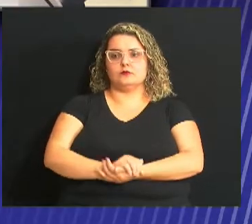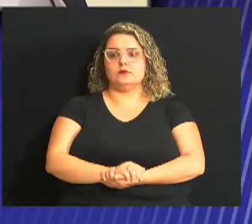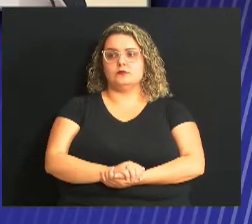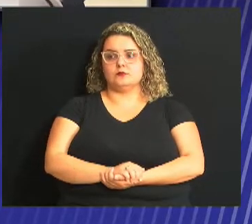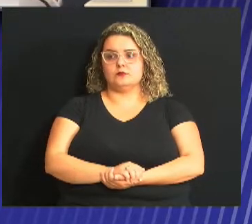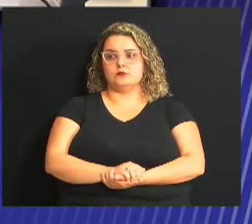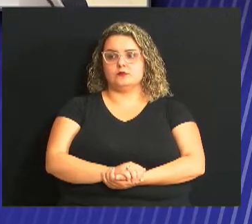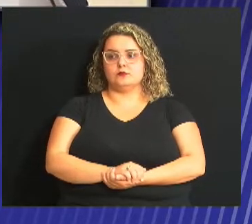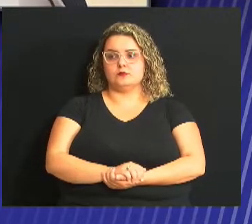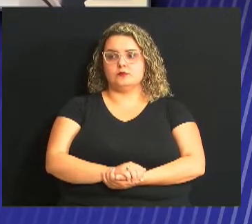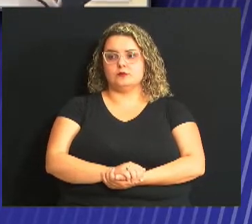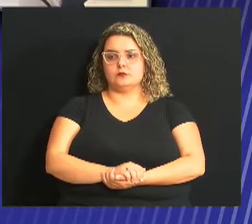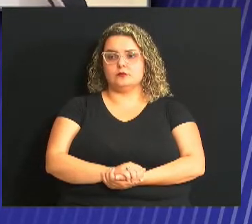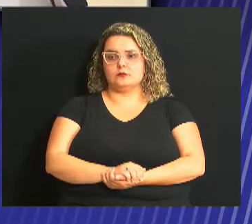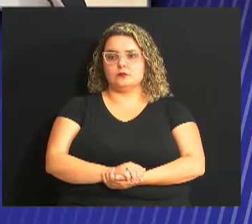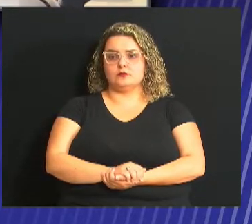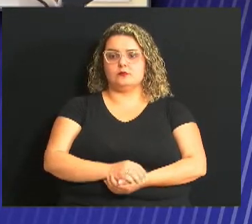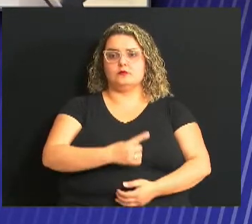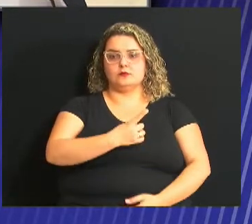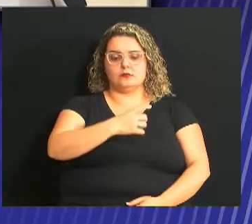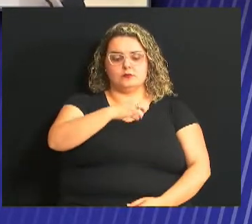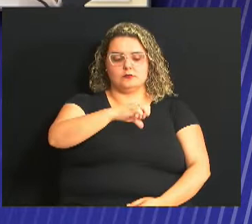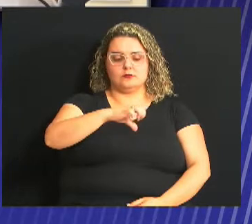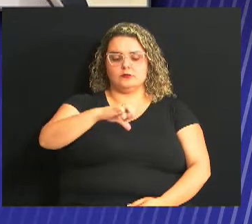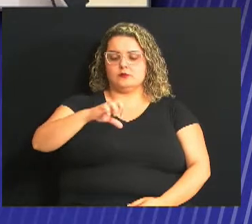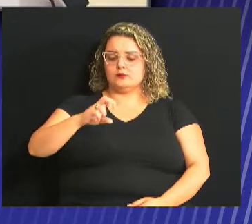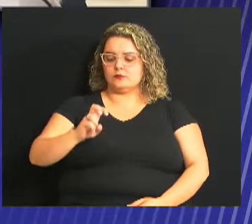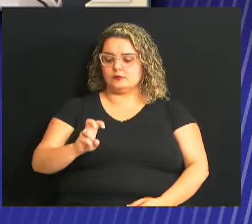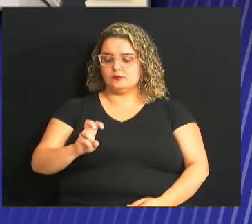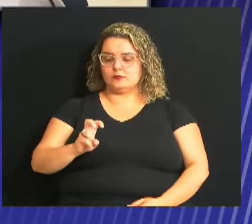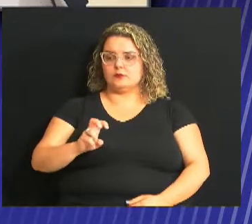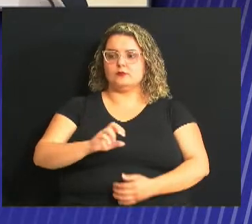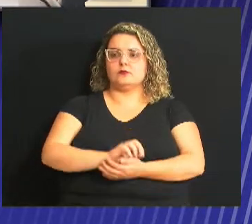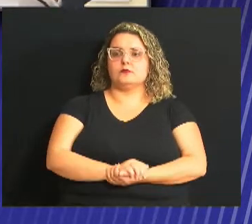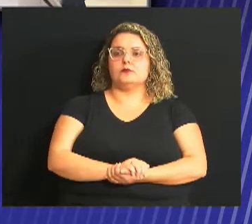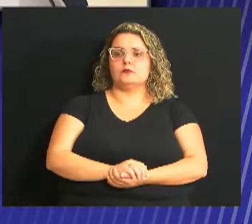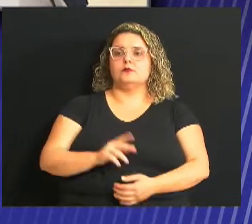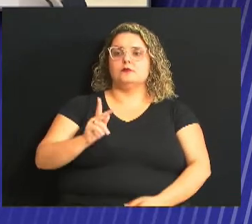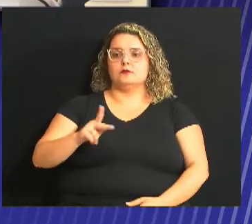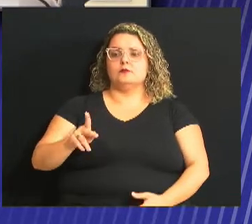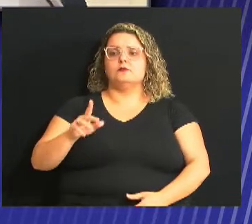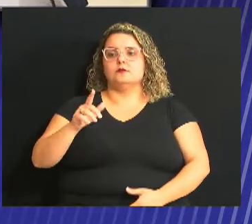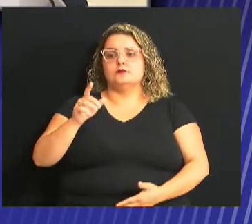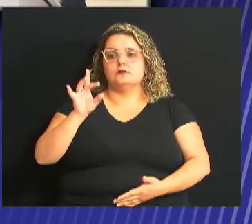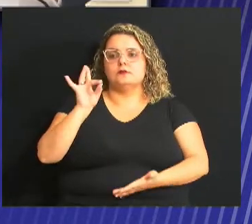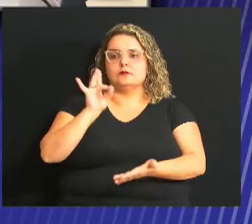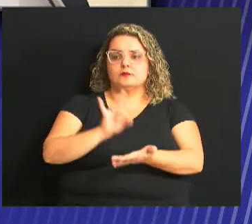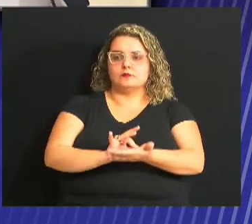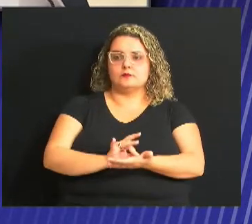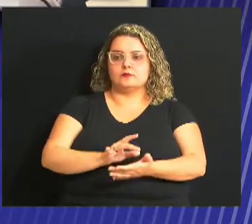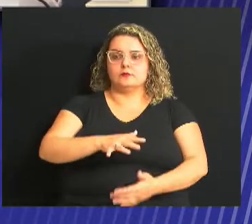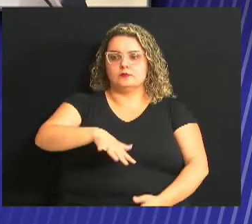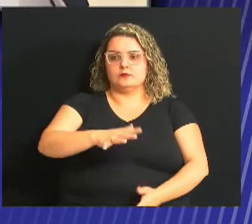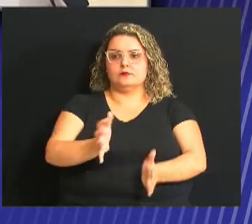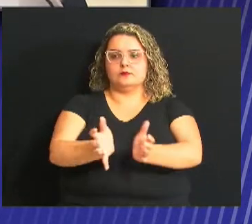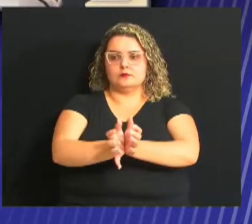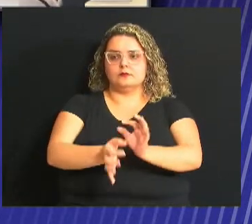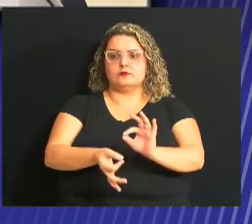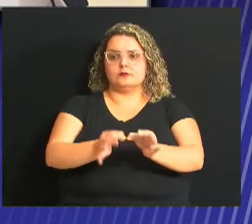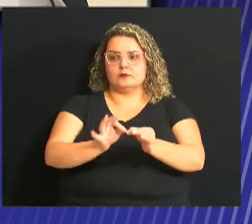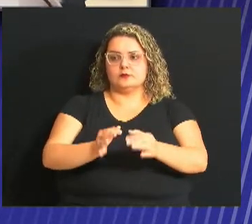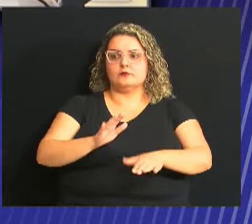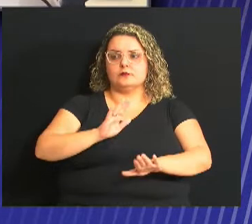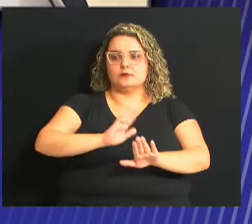Wattgen desde 1995. É professor titular do Departamento de Física da Matéria Condensada, atuando